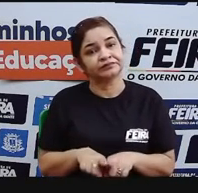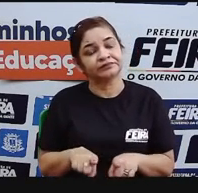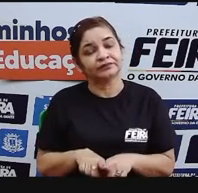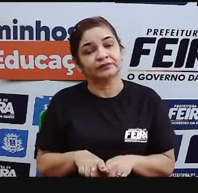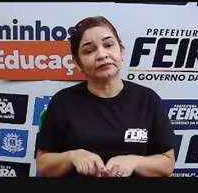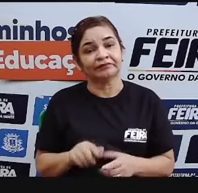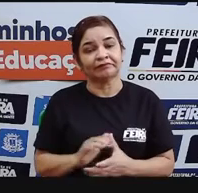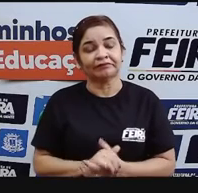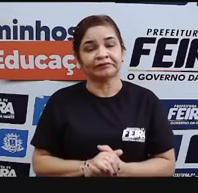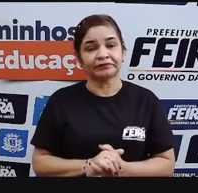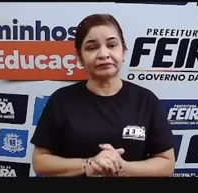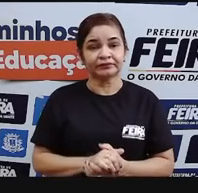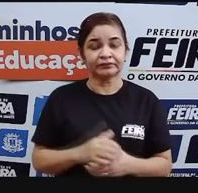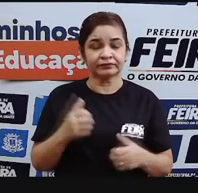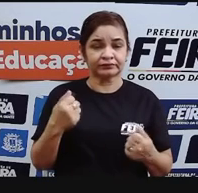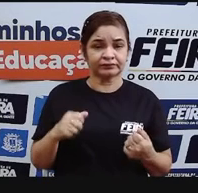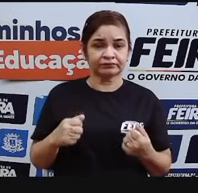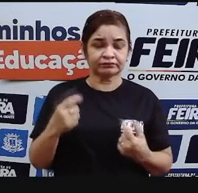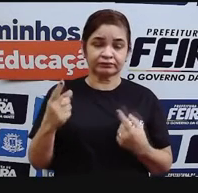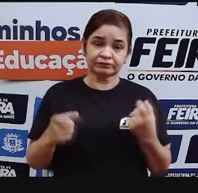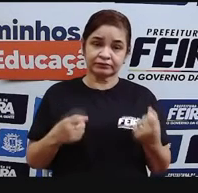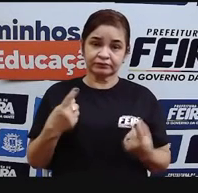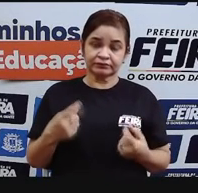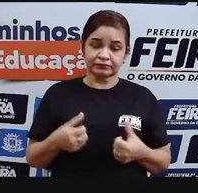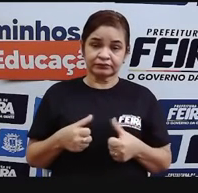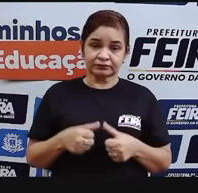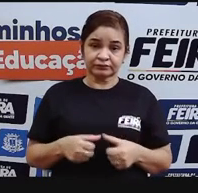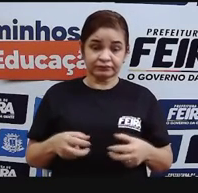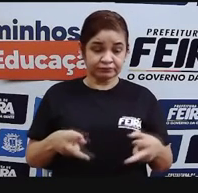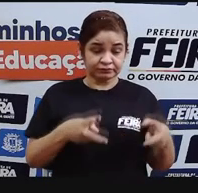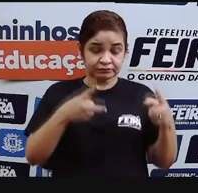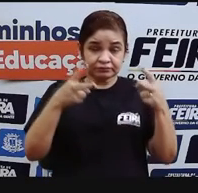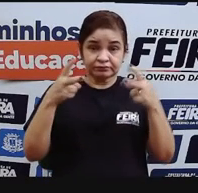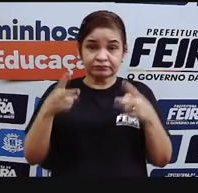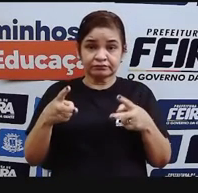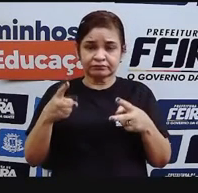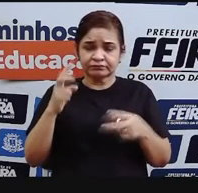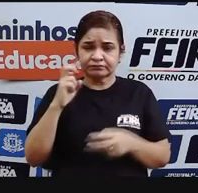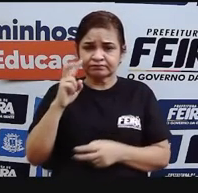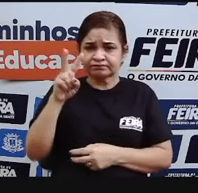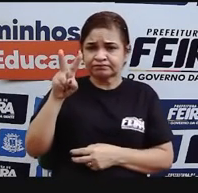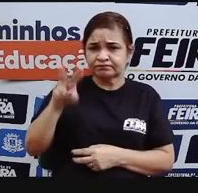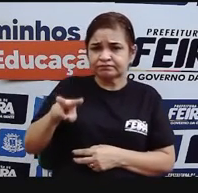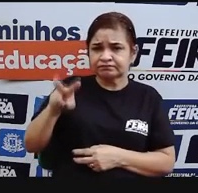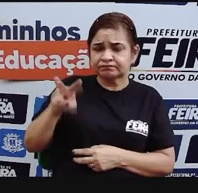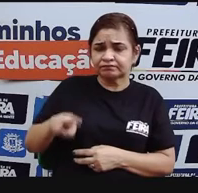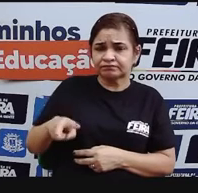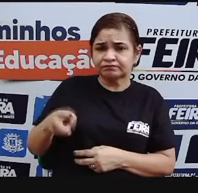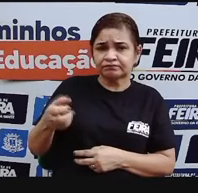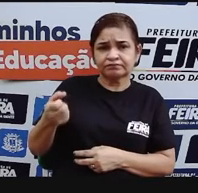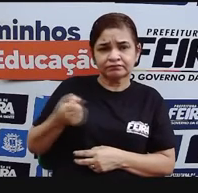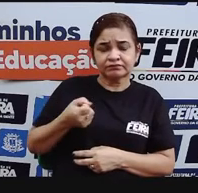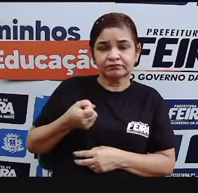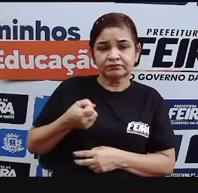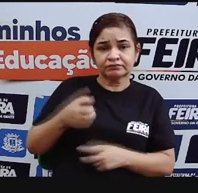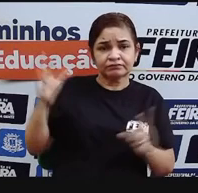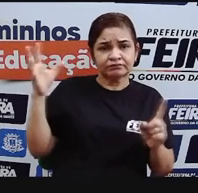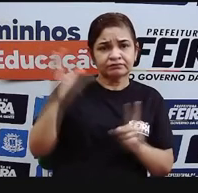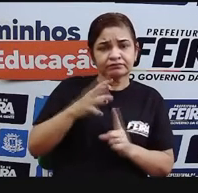E aí é preciso, de vez em quando, estar atenta aos números dessa violência contra as